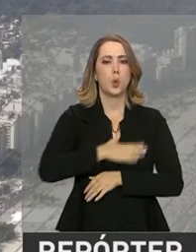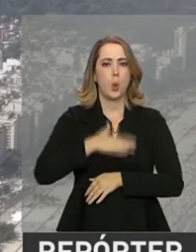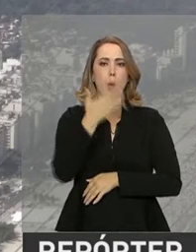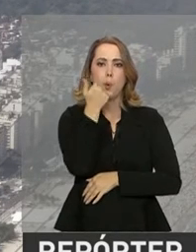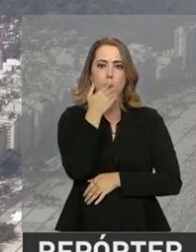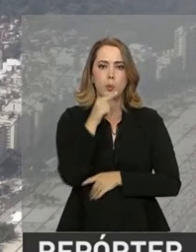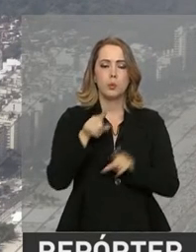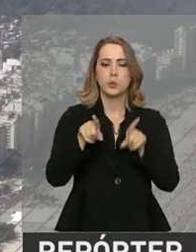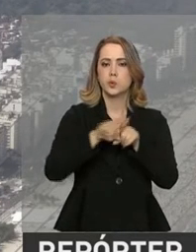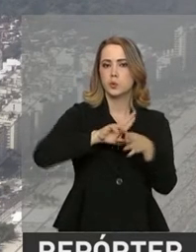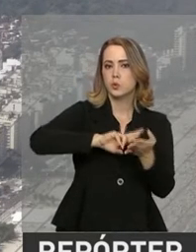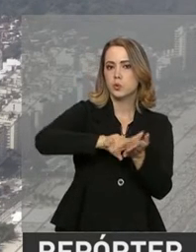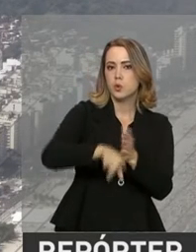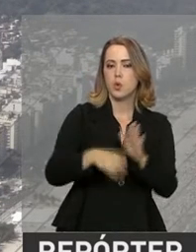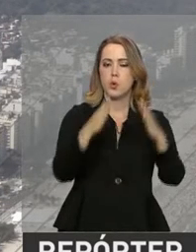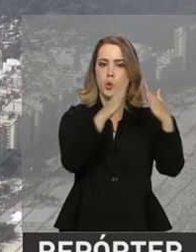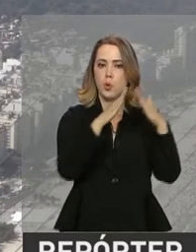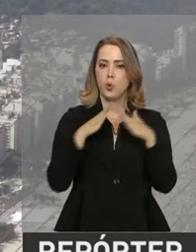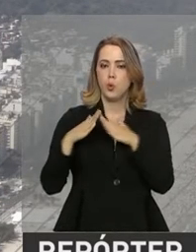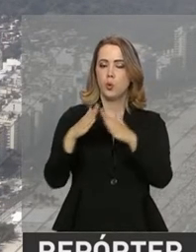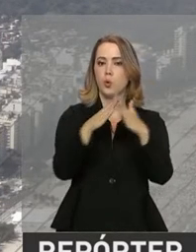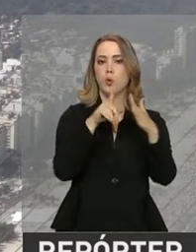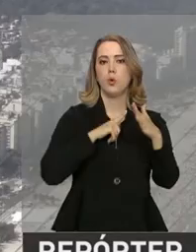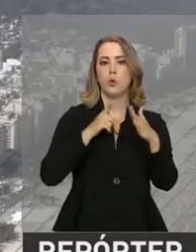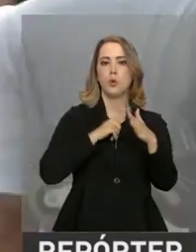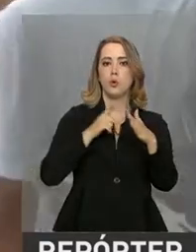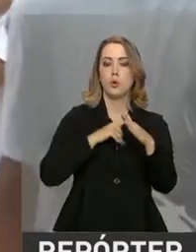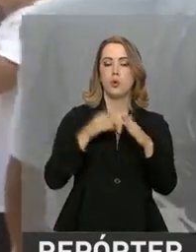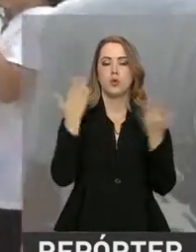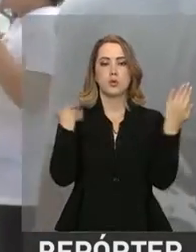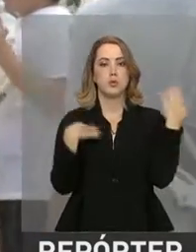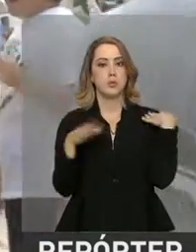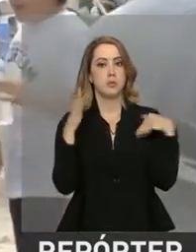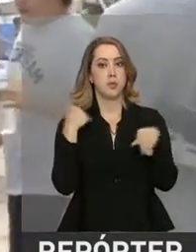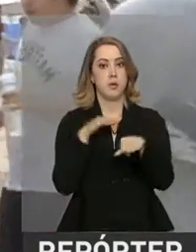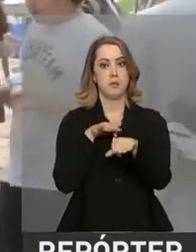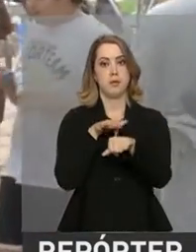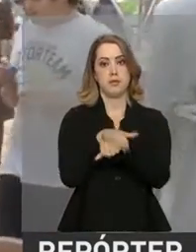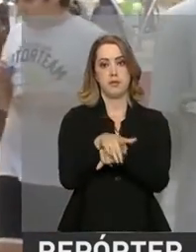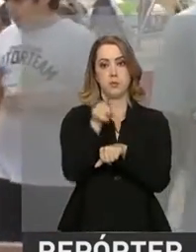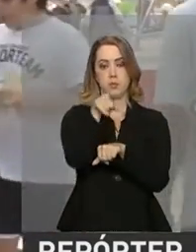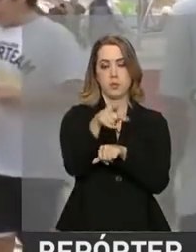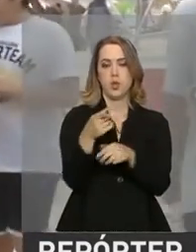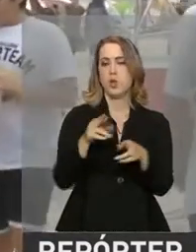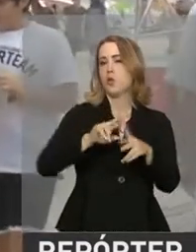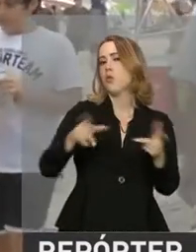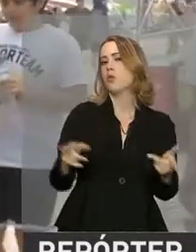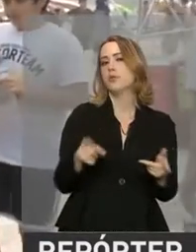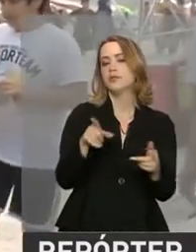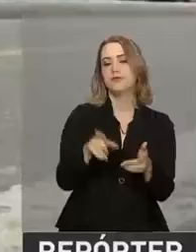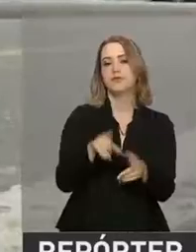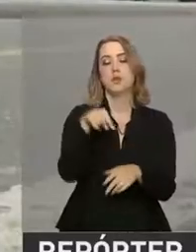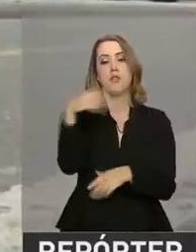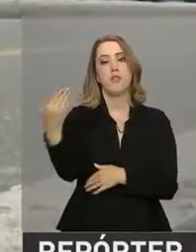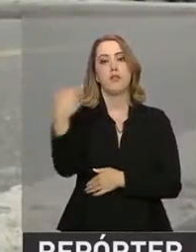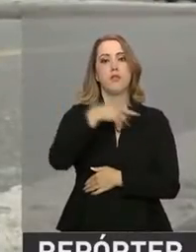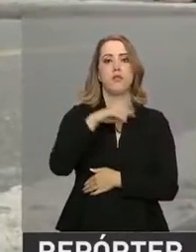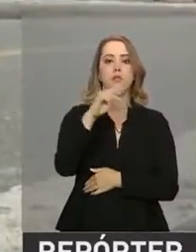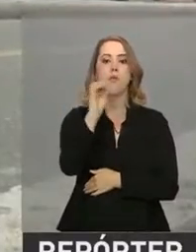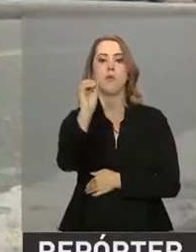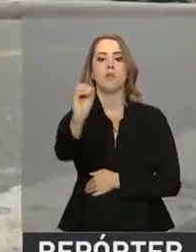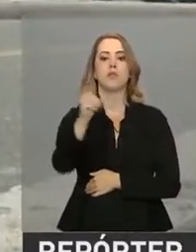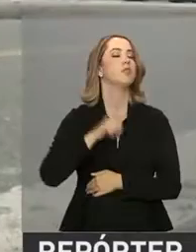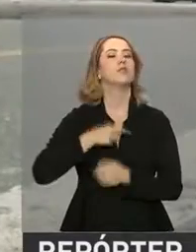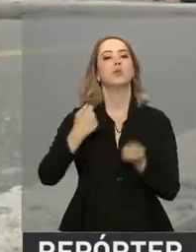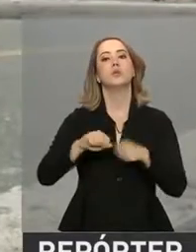restaurantes gastronomia alojamento e diversão noturna estrangeiro ou brasileiro não dá para vir ao Rio e não